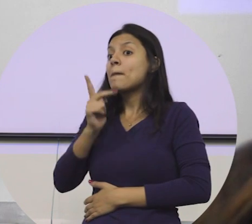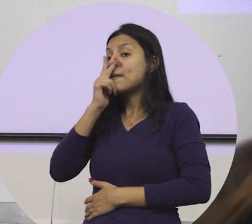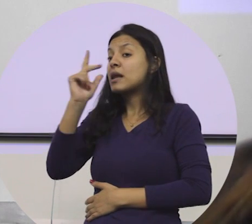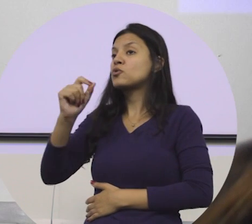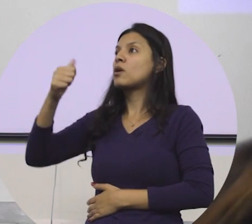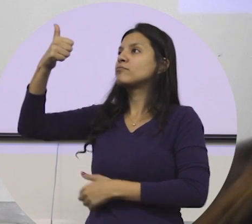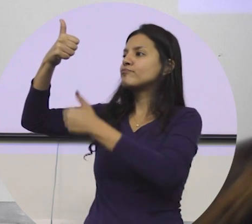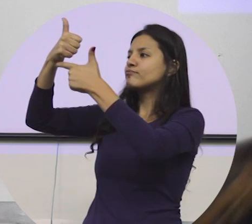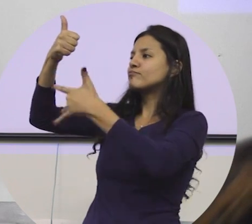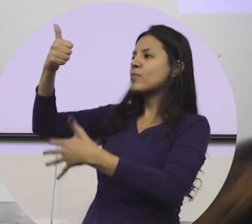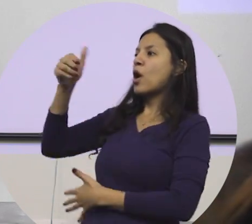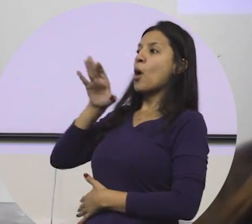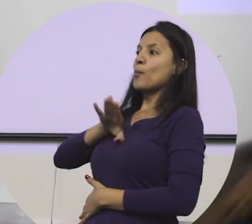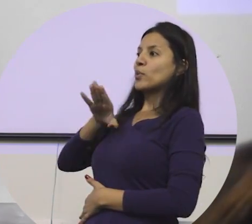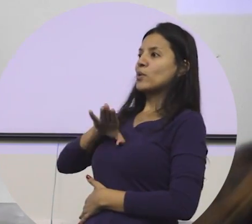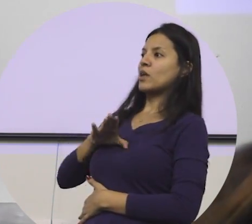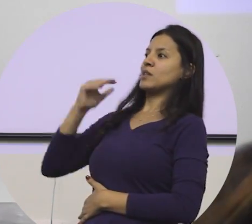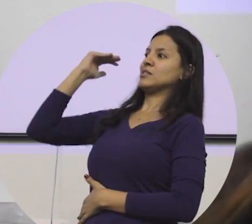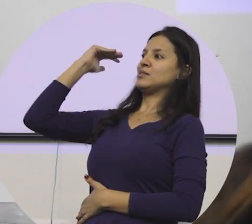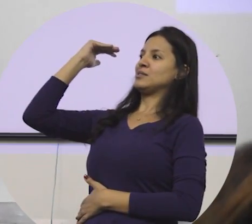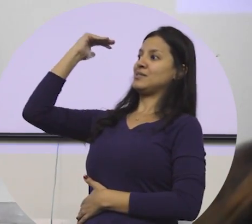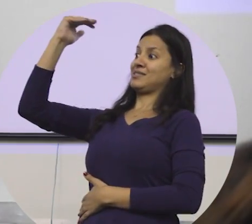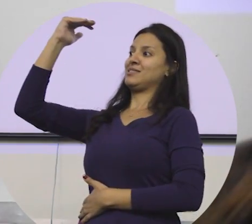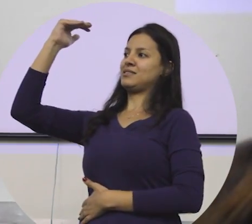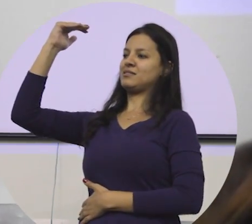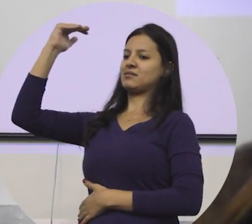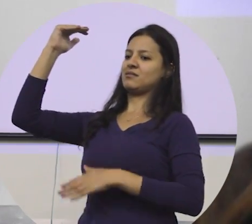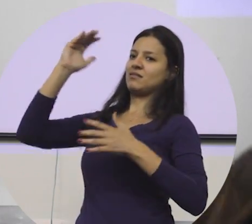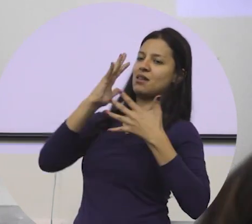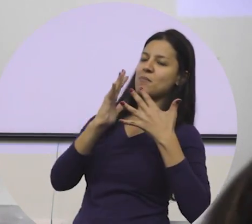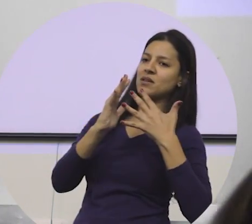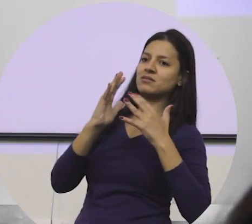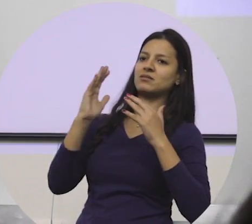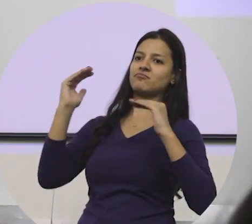hierarquia linguística entre as duas línguas, né? Infelizmente.